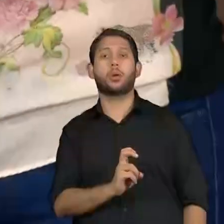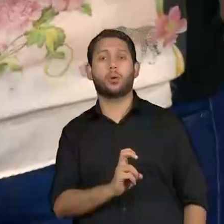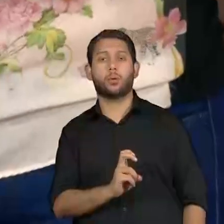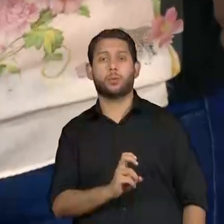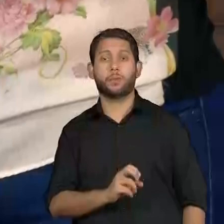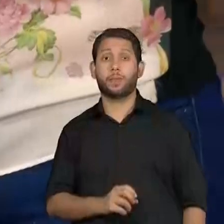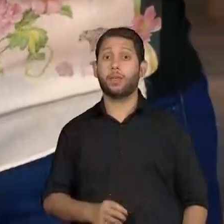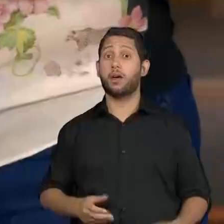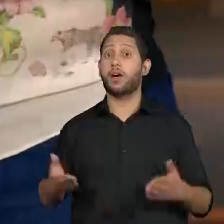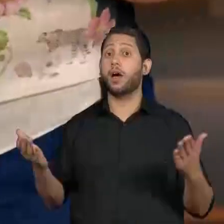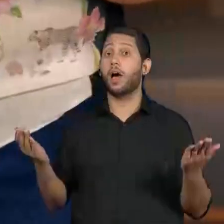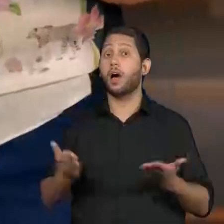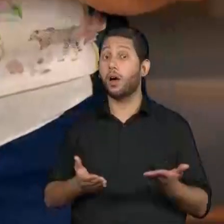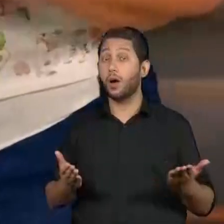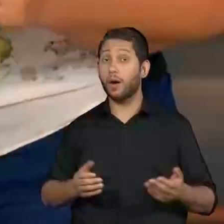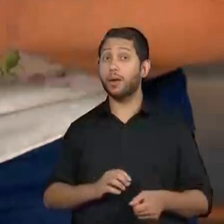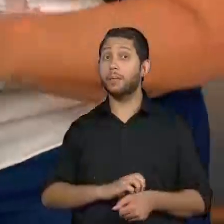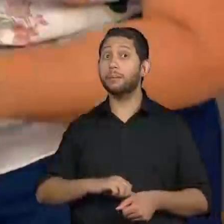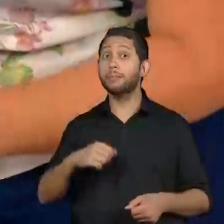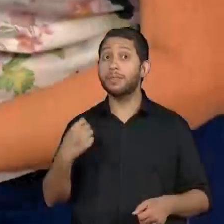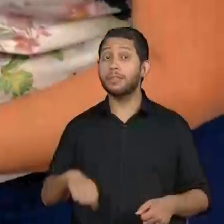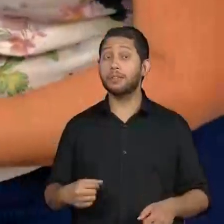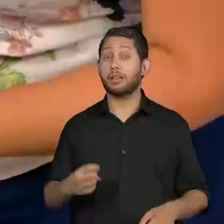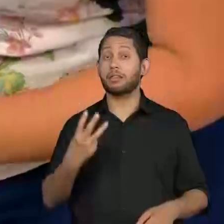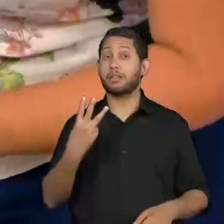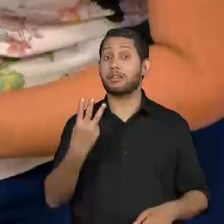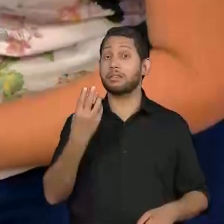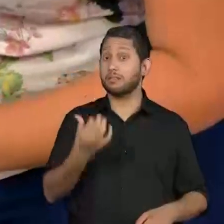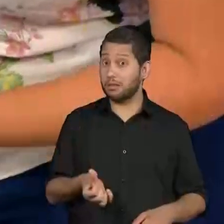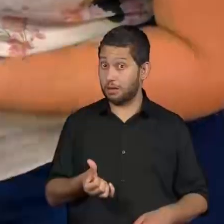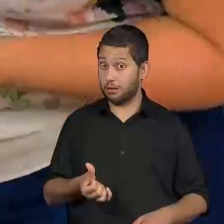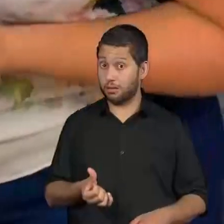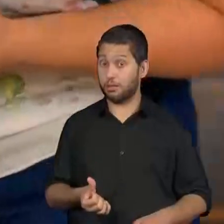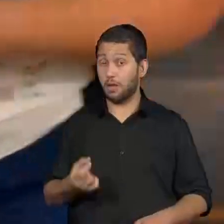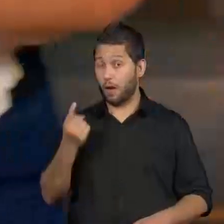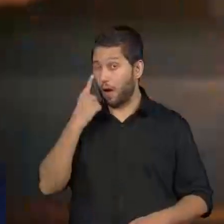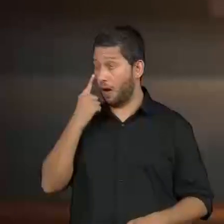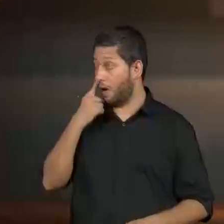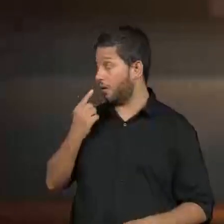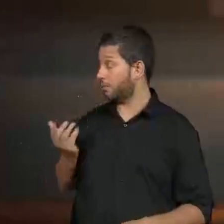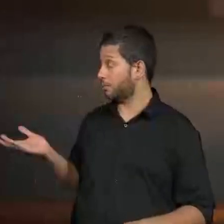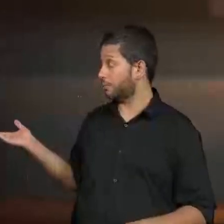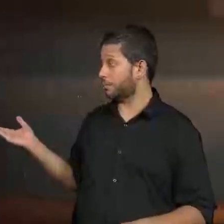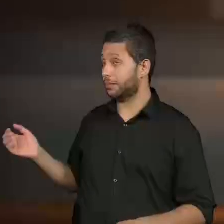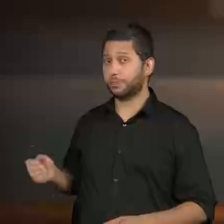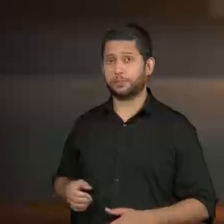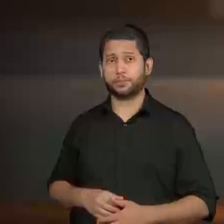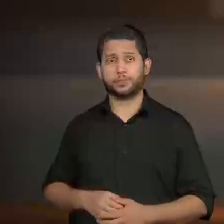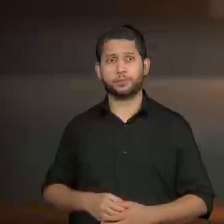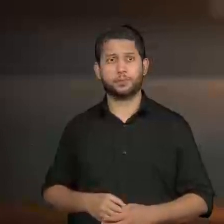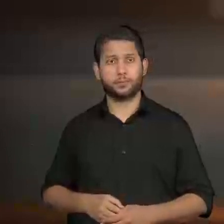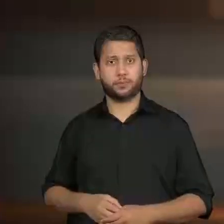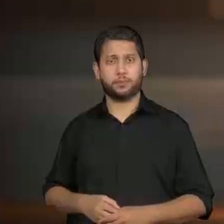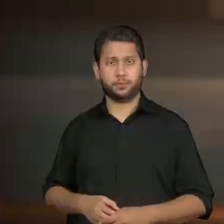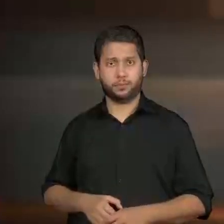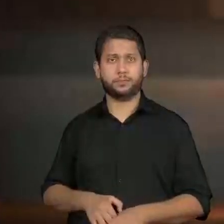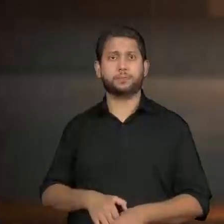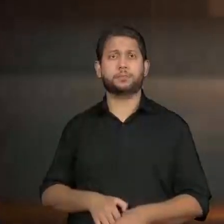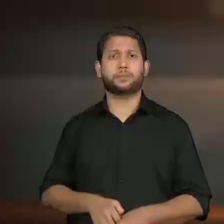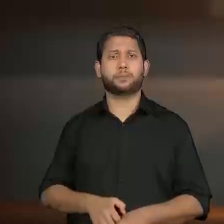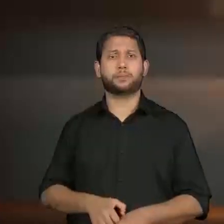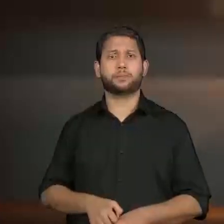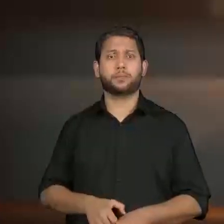contar de 5 em 5 até o 36. Então, até o 5, vou vir desse lado que foi mais fácil para mim, tá,